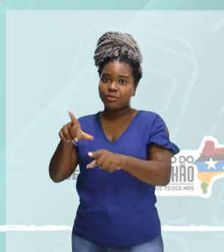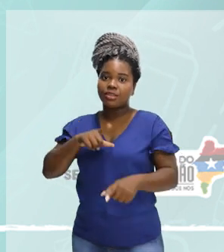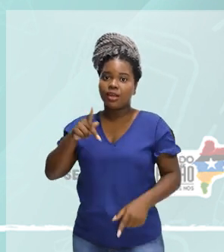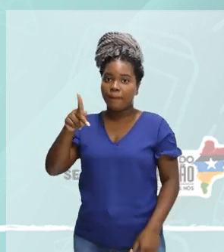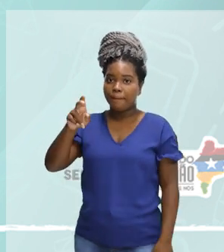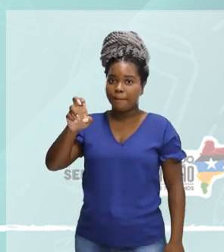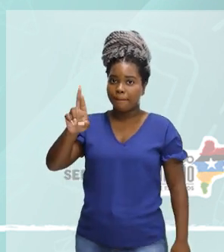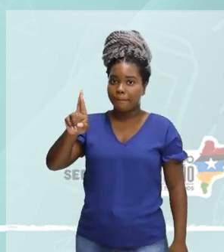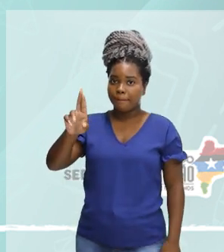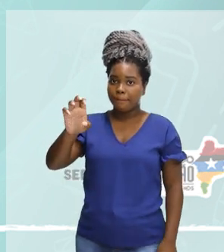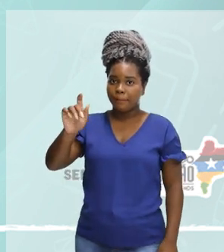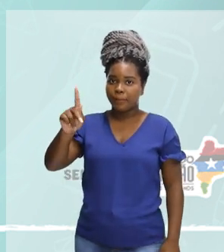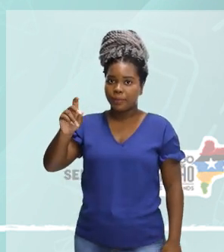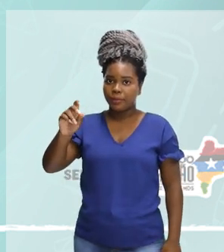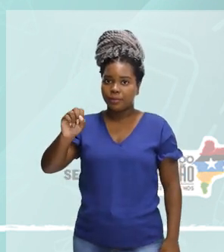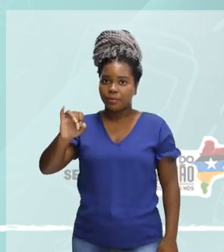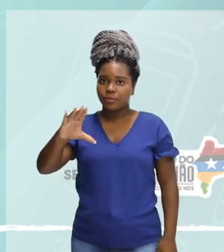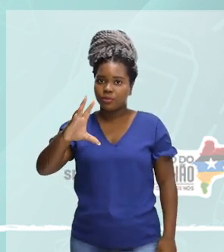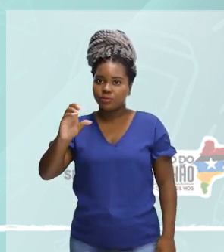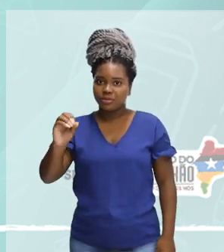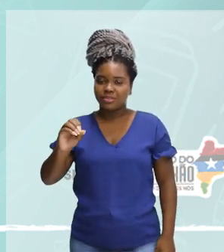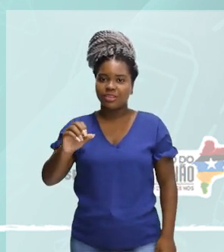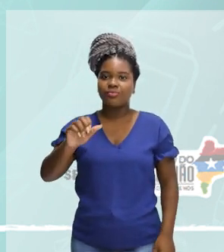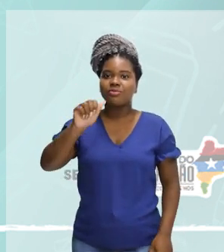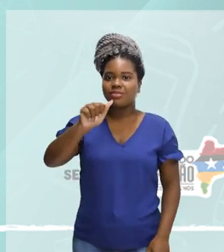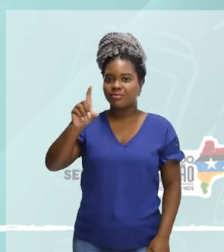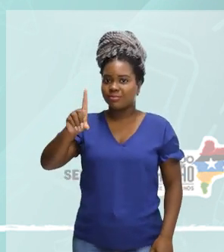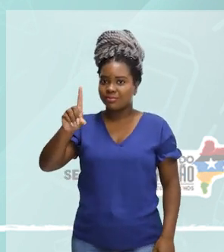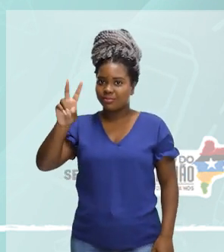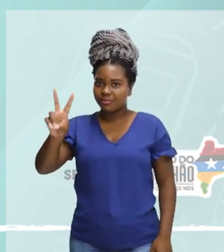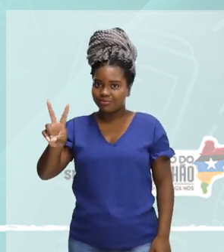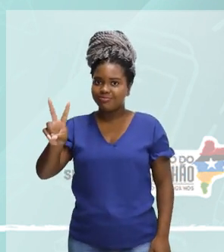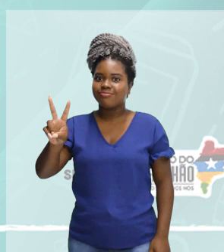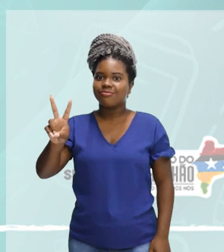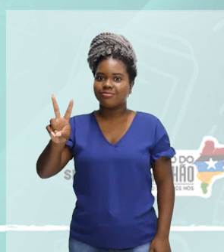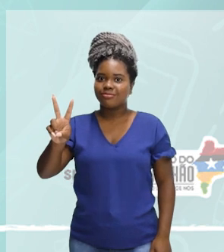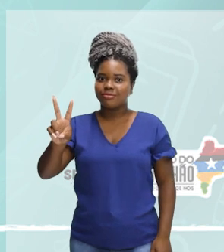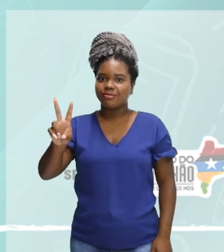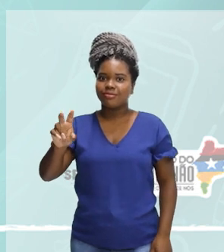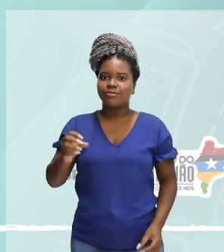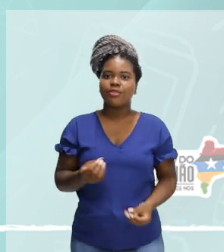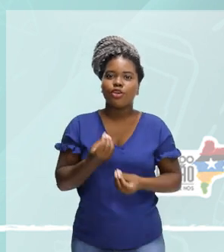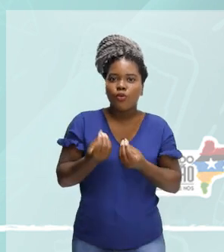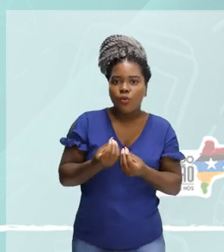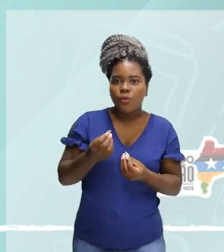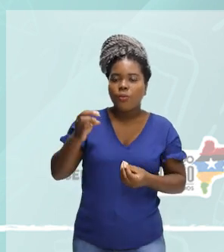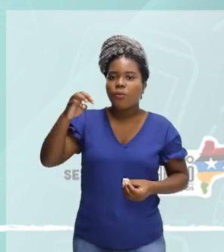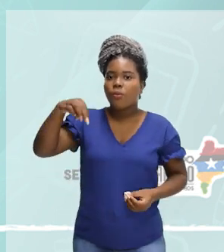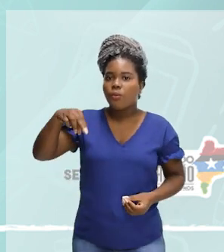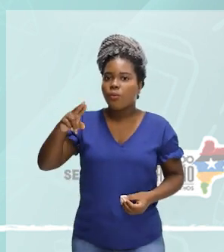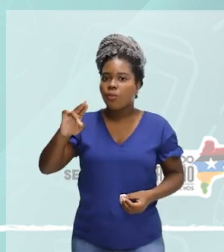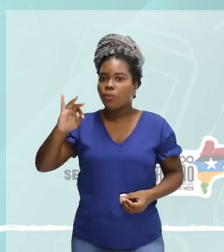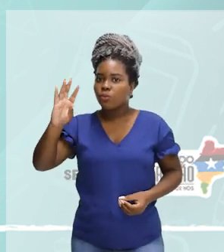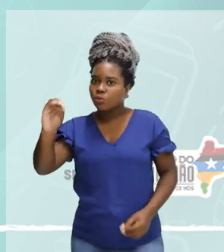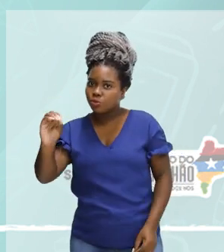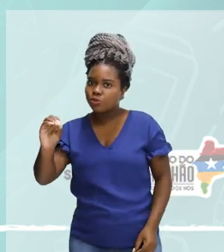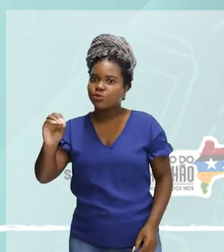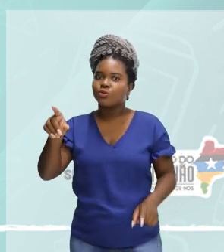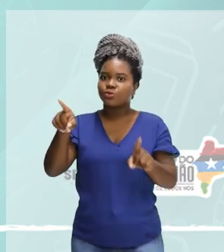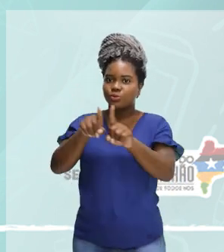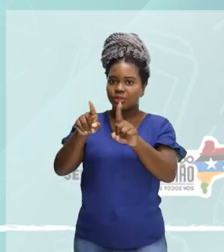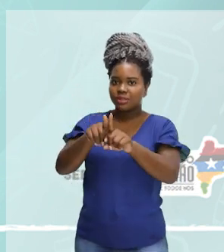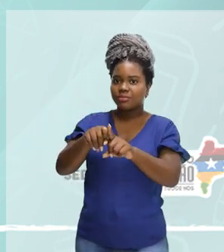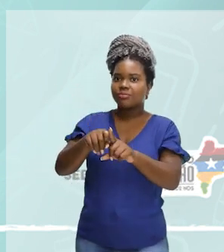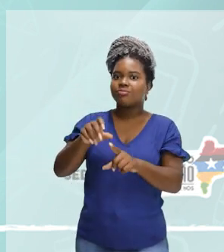de adverbios como muy e sumamente. Tá? Indica o grau máximo de qualidade.